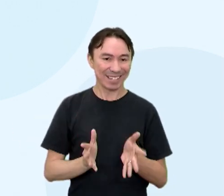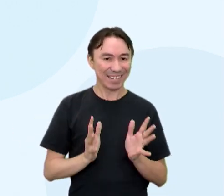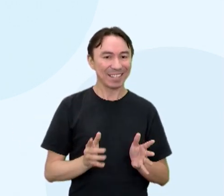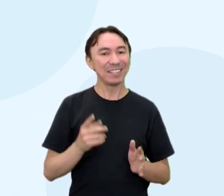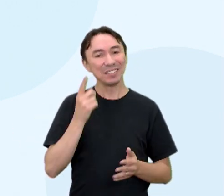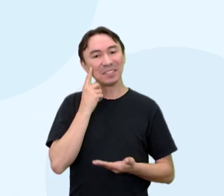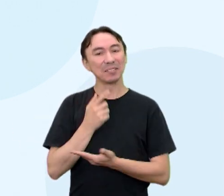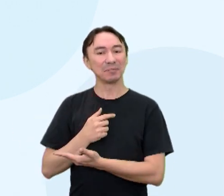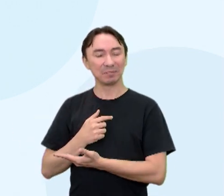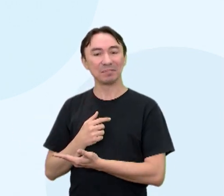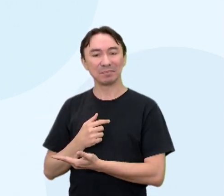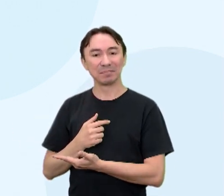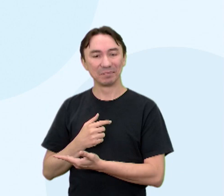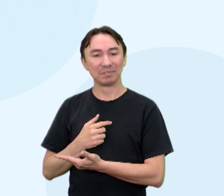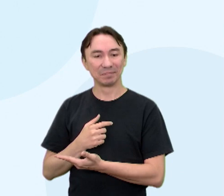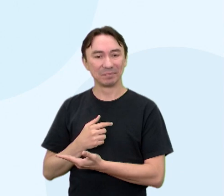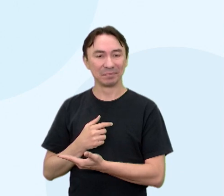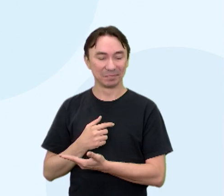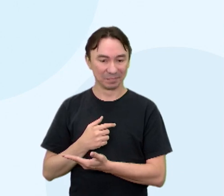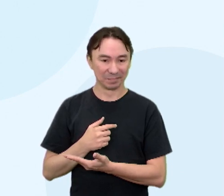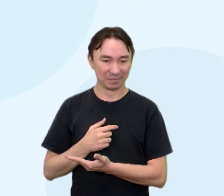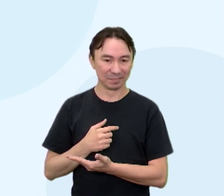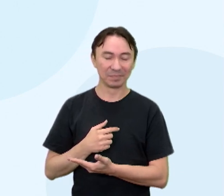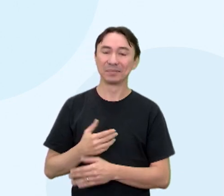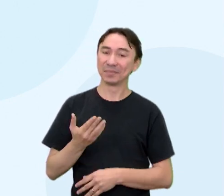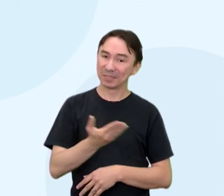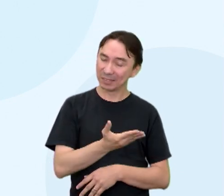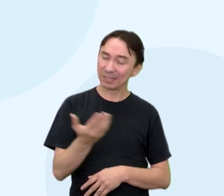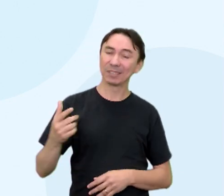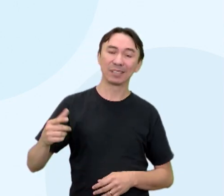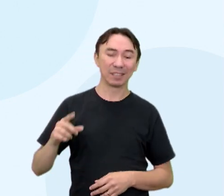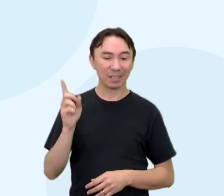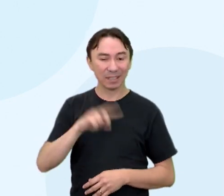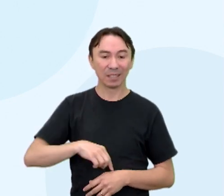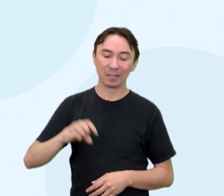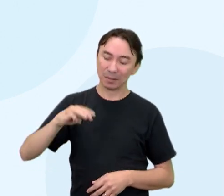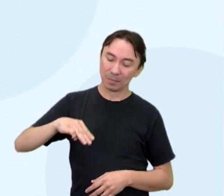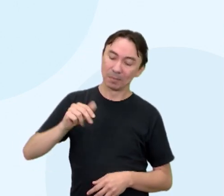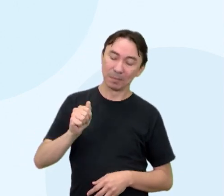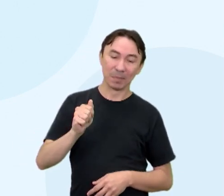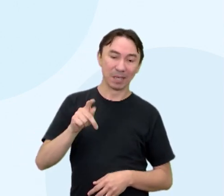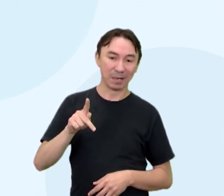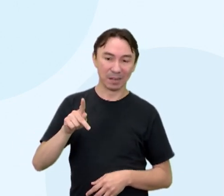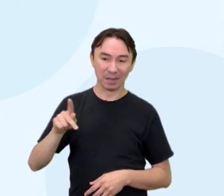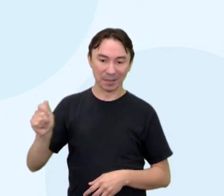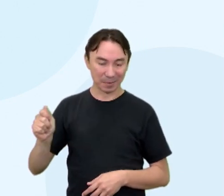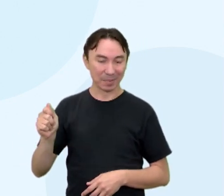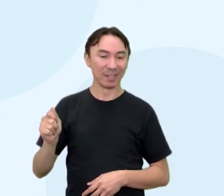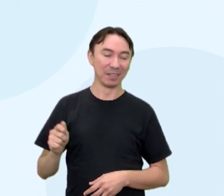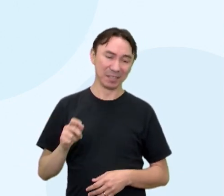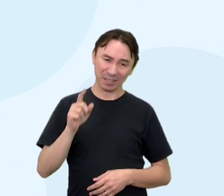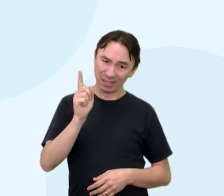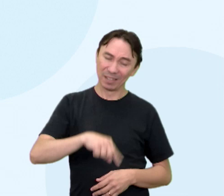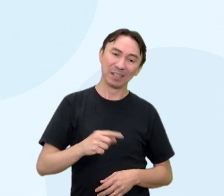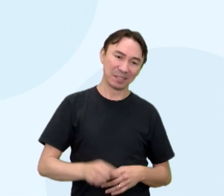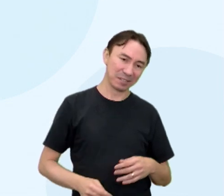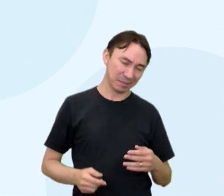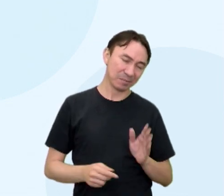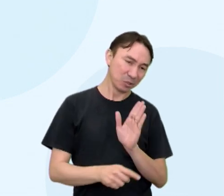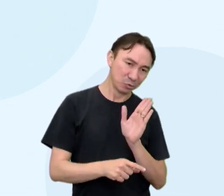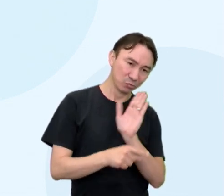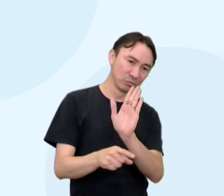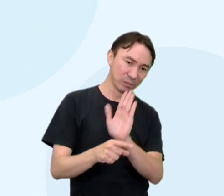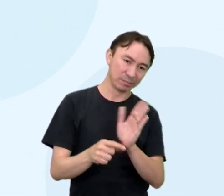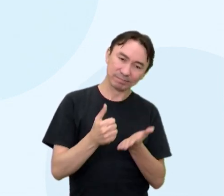planejamento e práticas do aprofundamento, né? Mais conhecido aí como o mapa material de apoio, tá? E aí